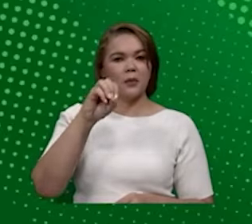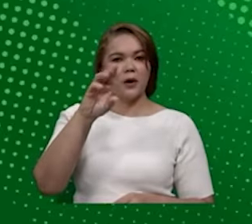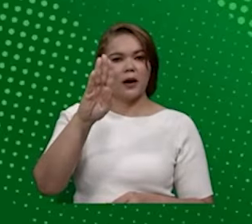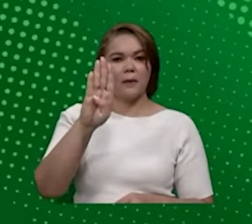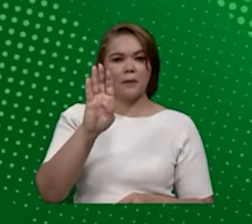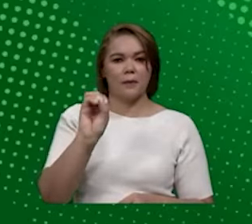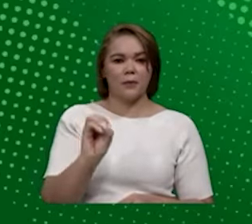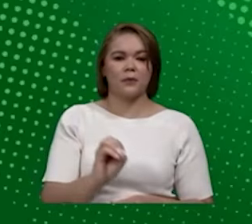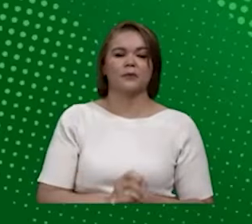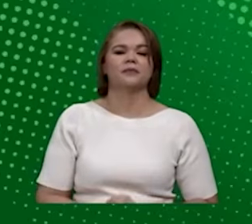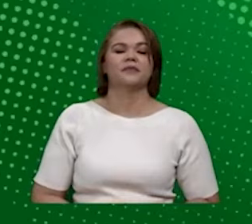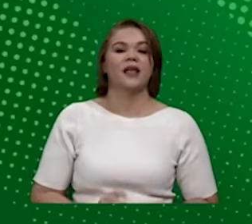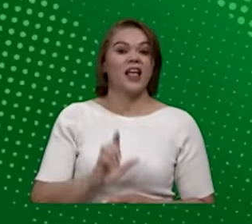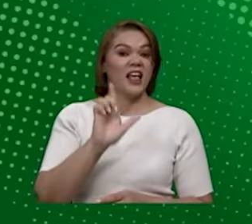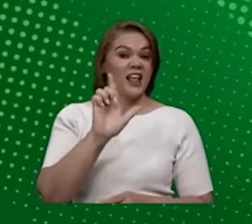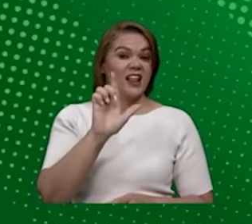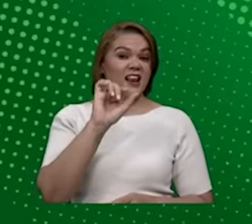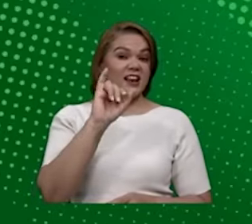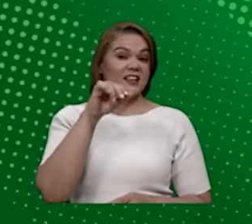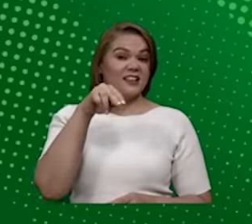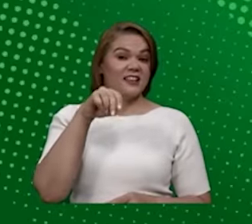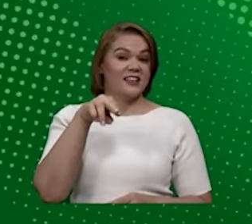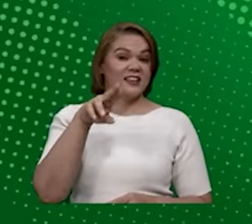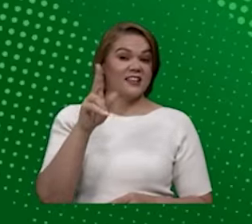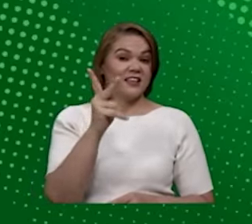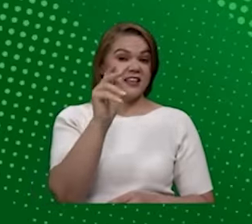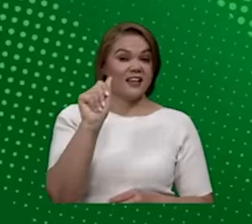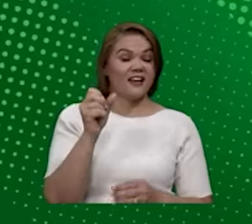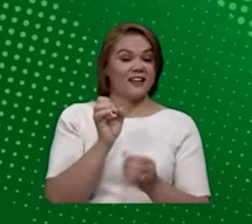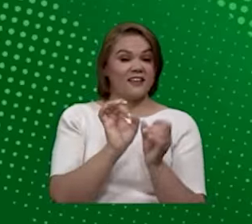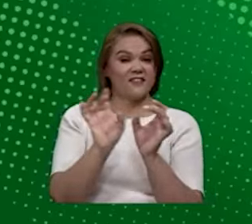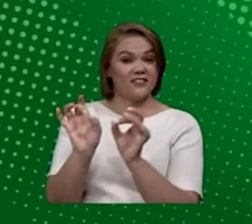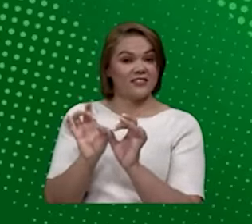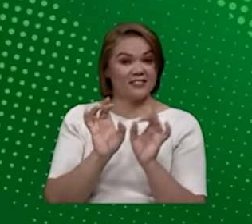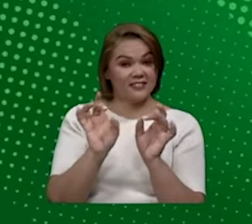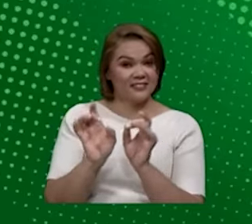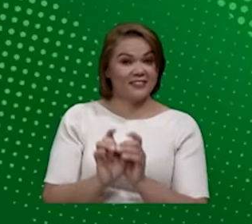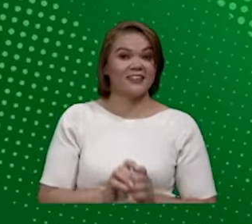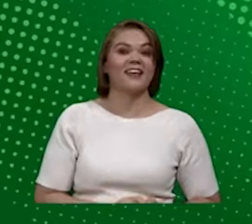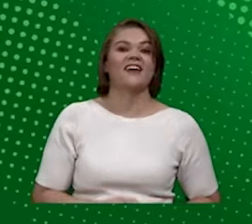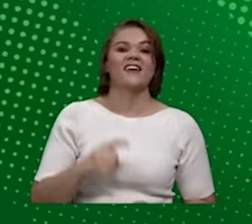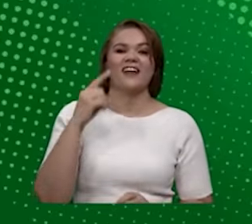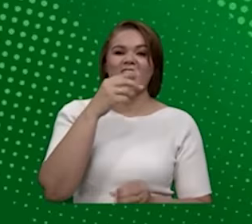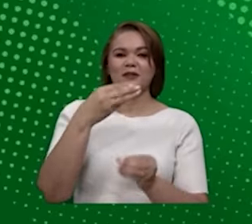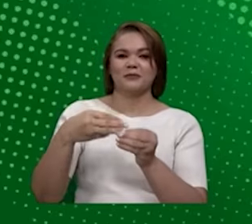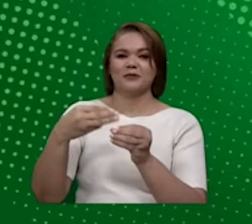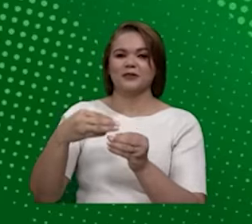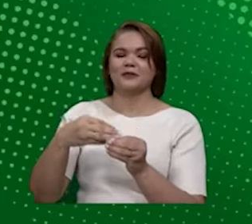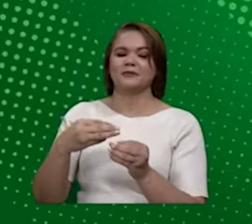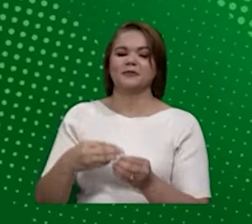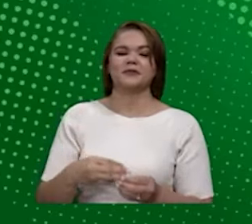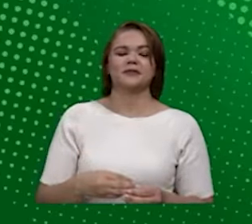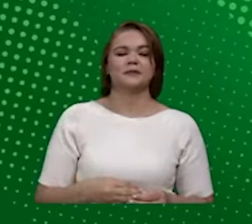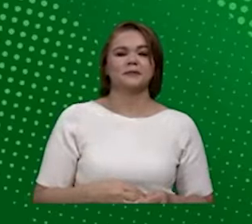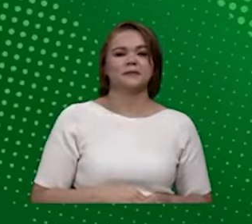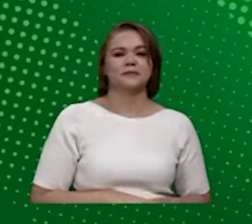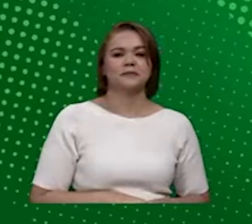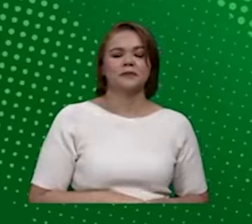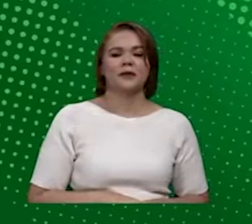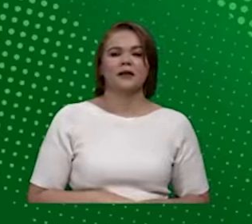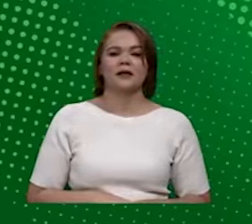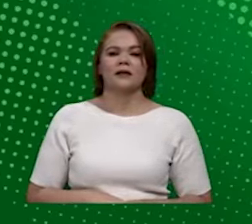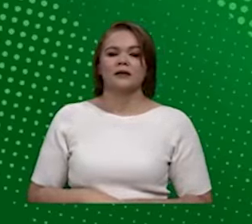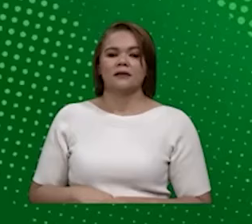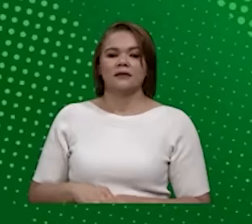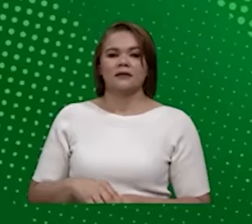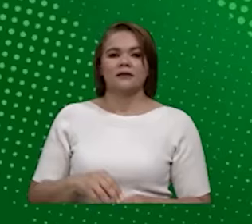A lindinha, pé quente aí de Jeremoabo. Que bacana, R$500. Muito